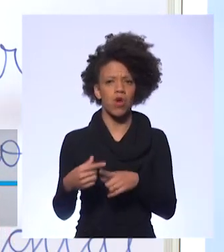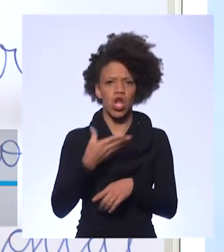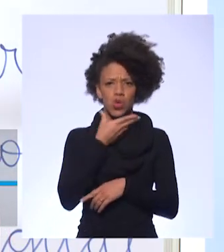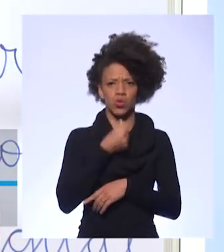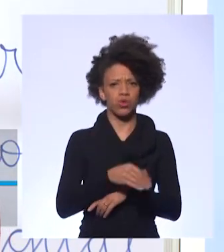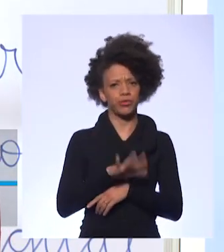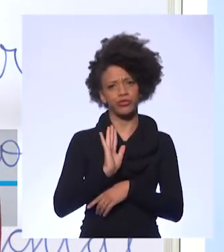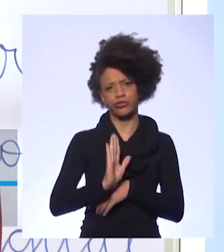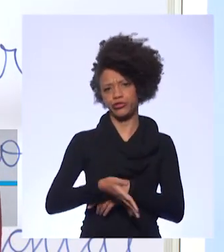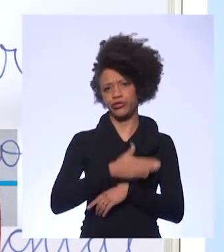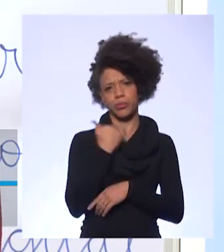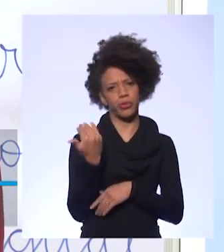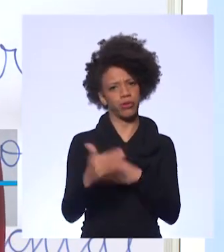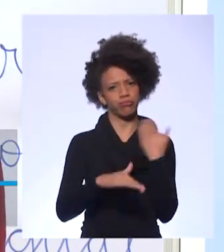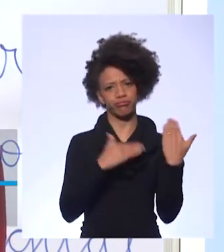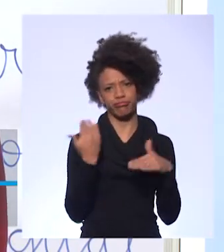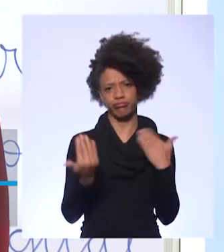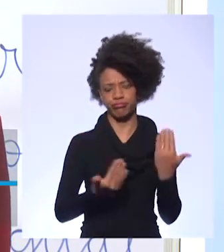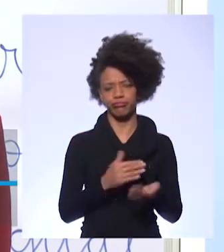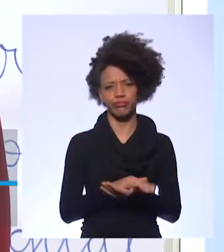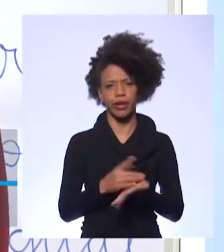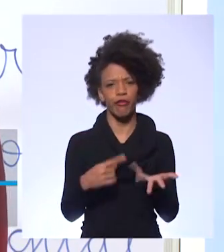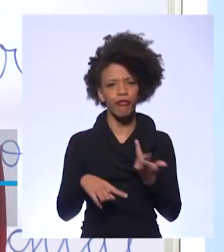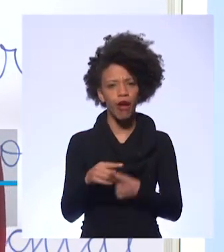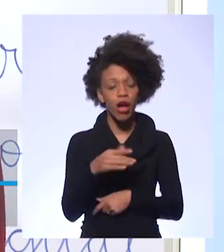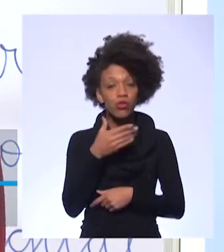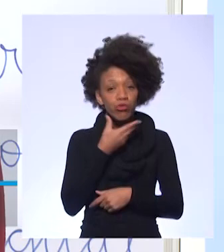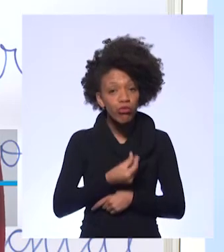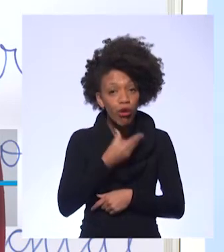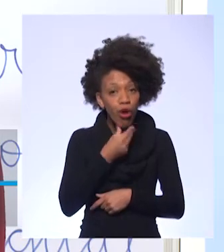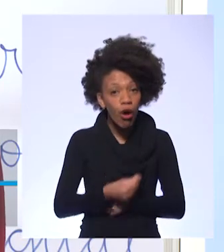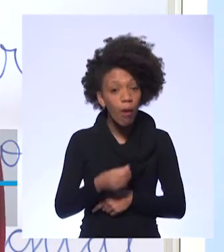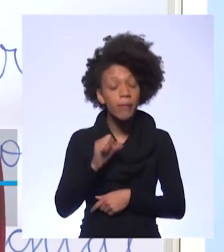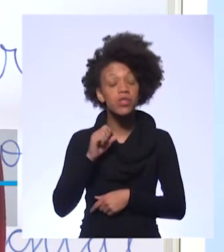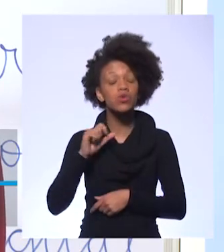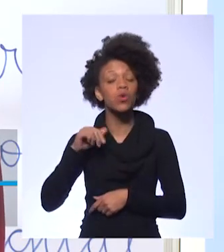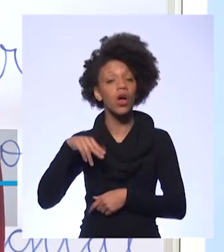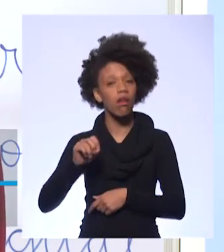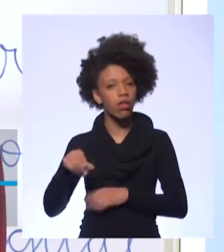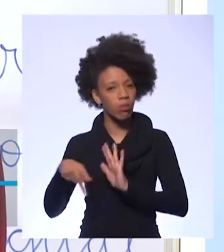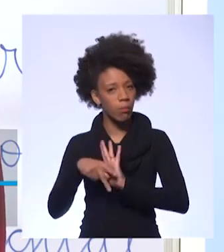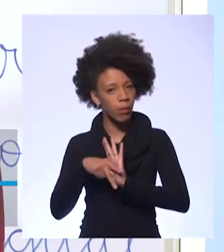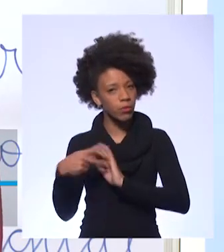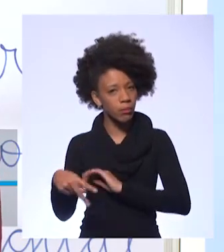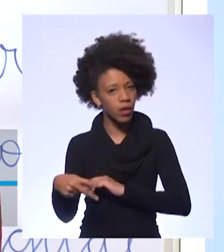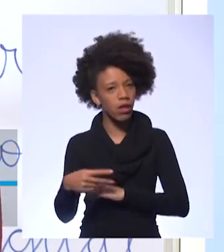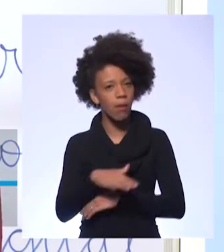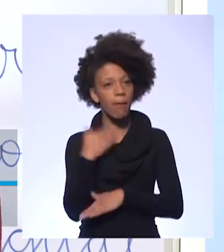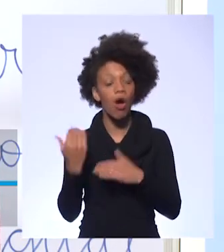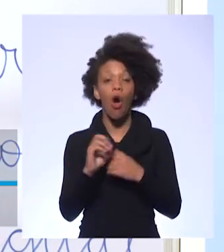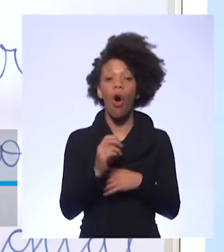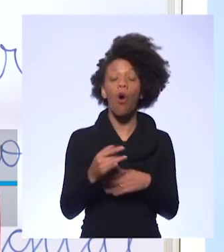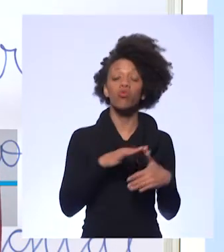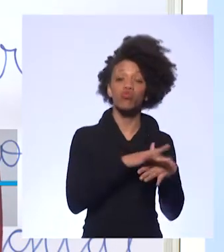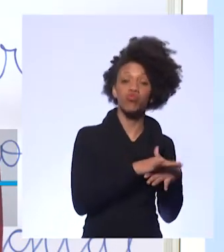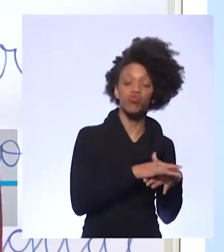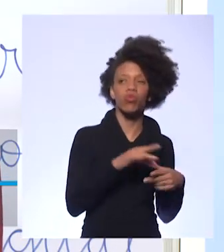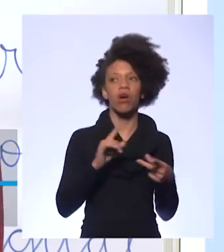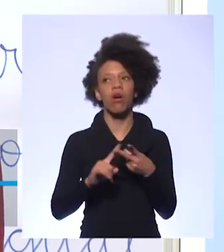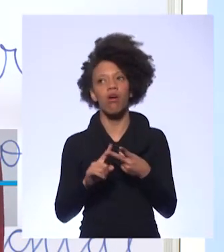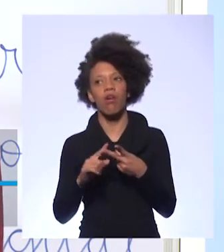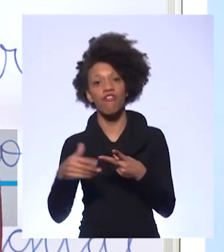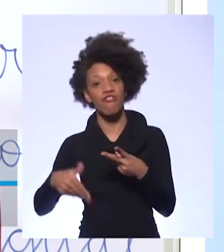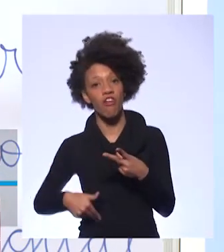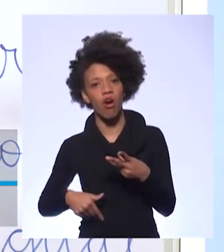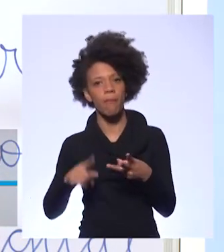os homens já morreram amar o exército de Salvador Lopes morreu ou de fome ou de doença ou